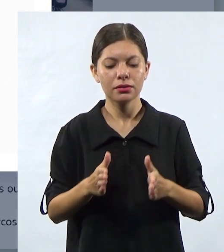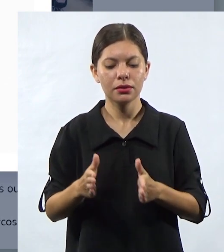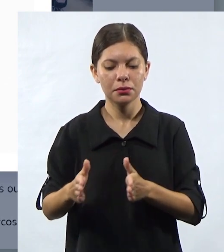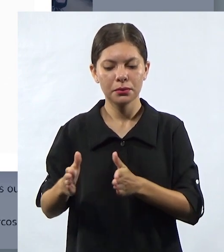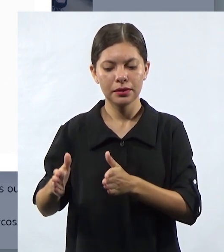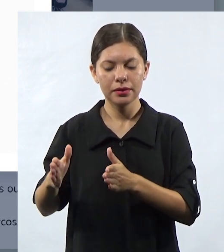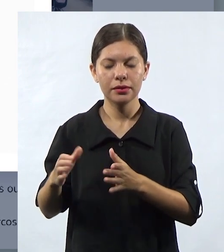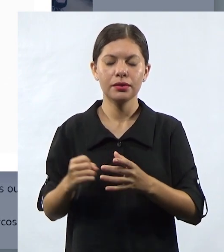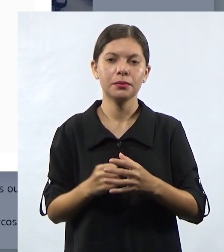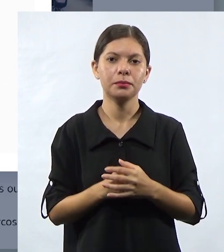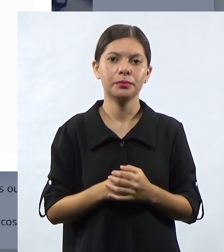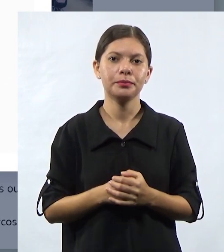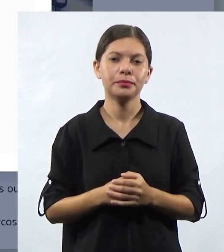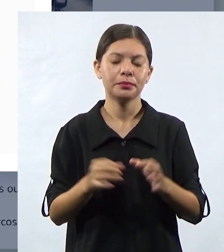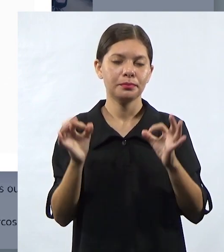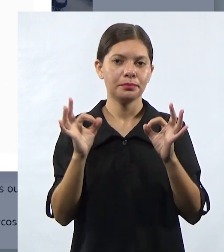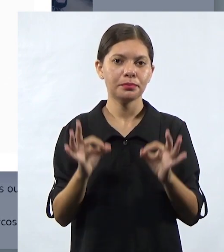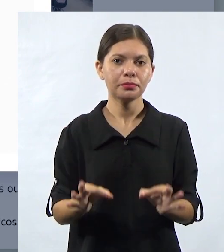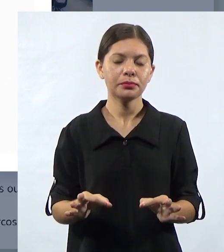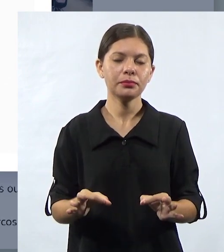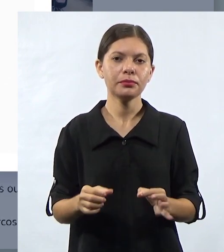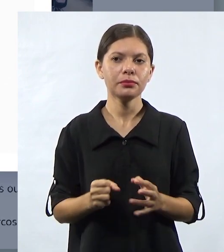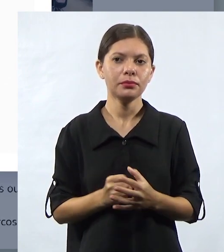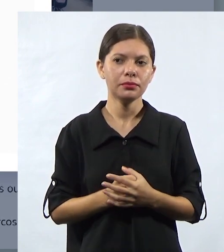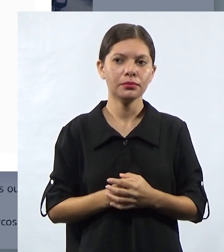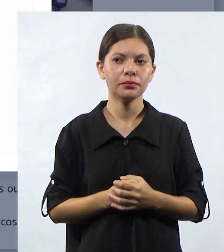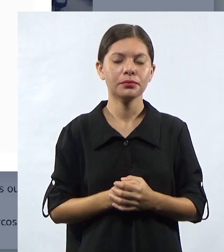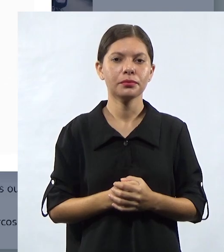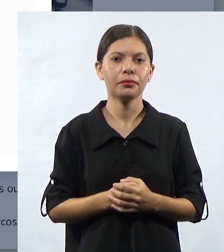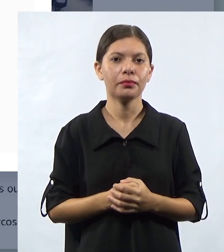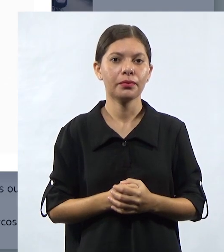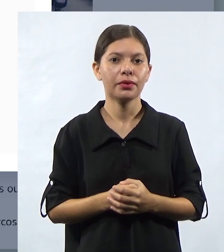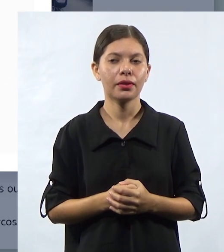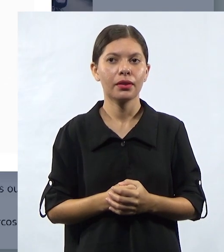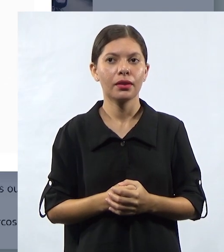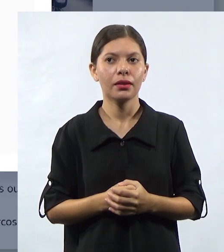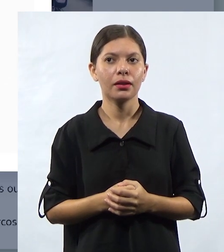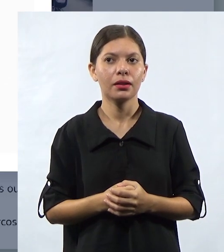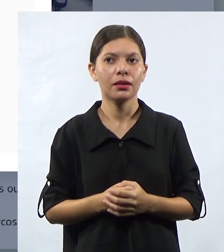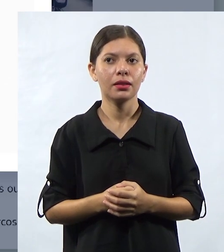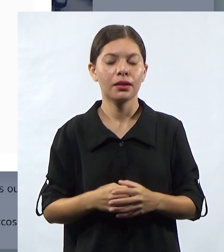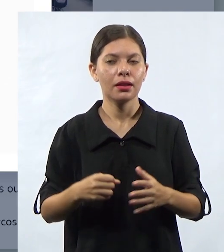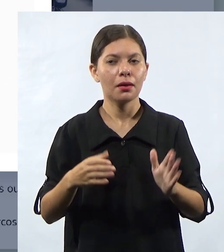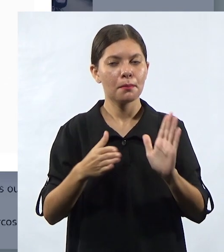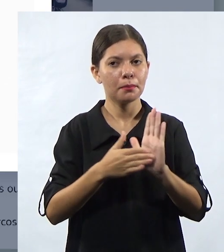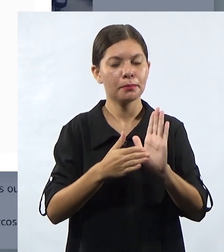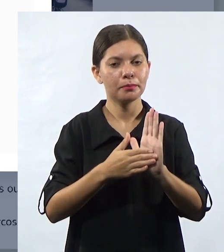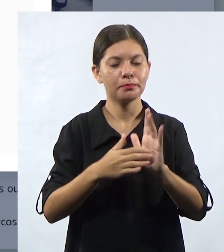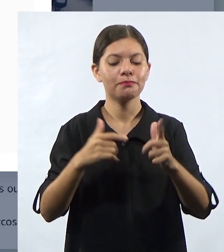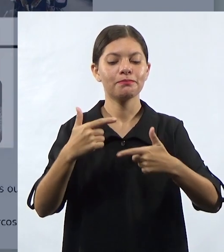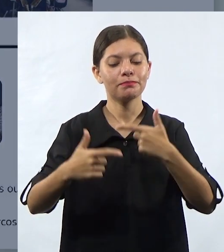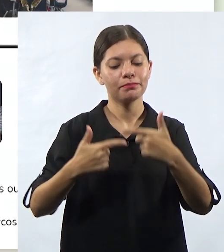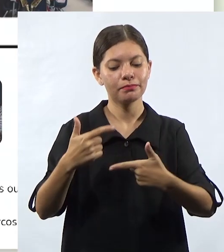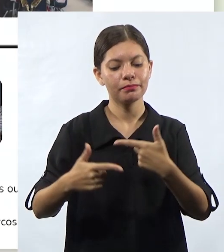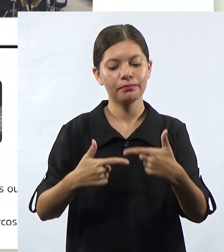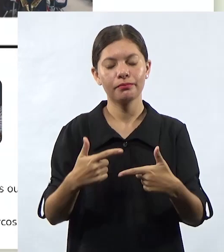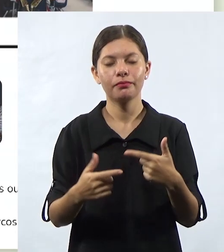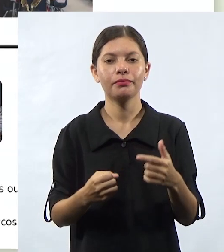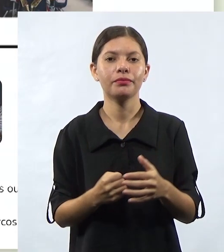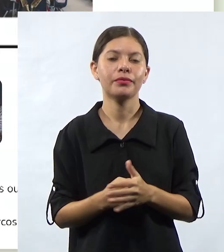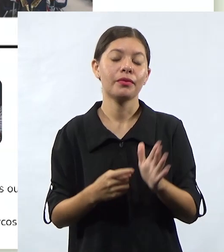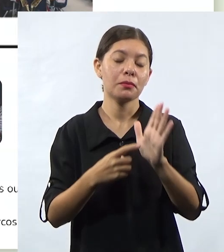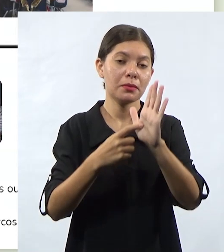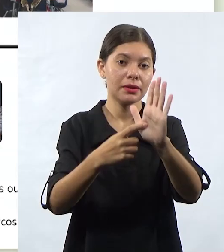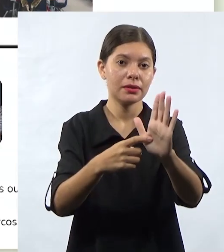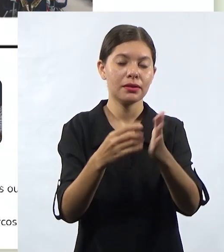vou seguir. Perfeito? Perfeito. Que aí está adequada à nossa proposta de trabalho, né? Exatamente. Por isso que a gente